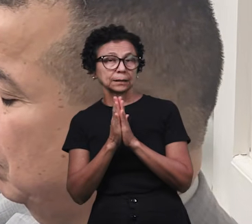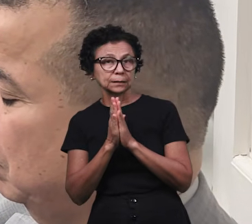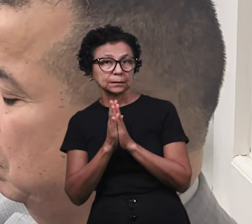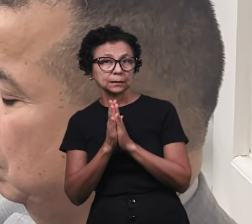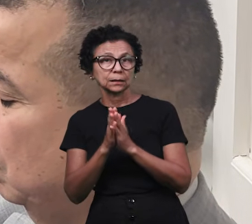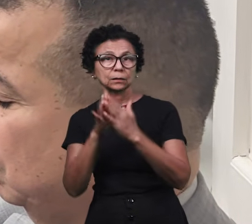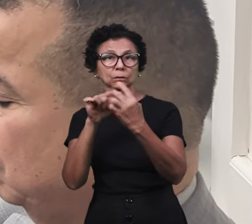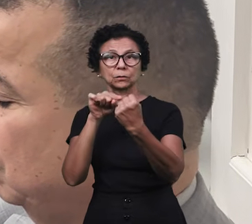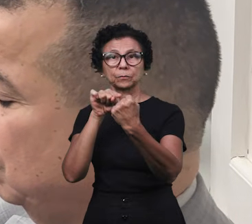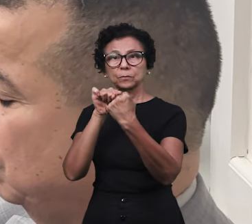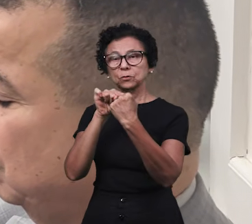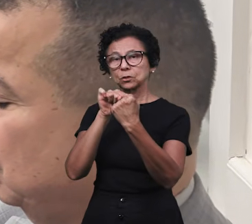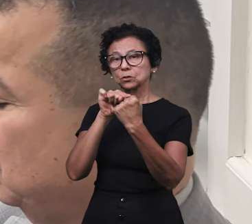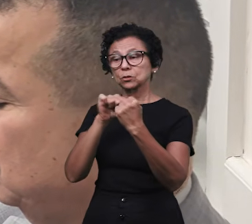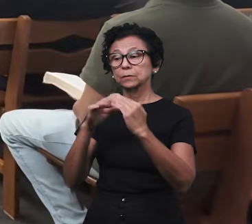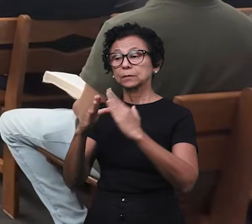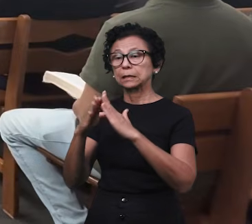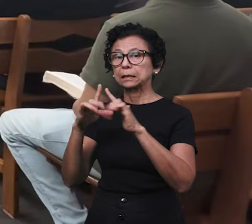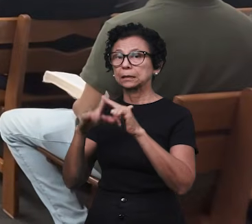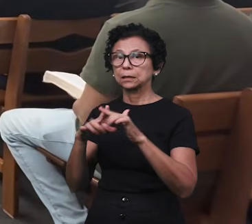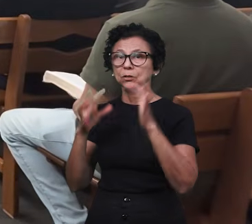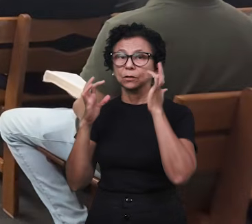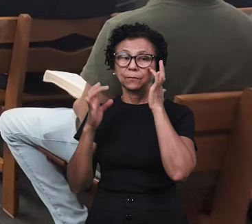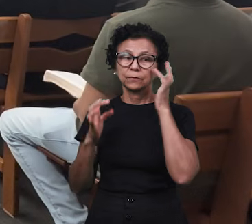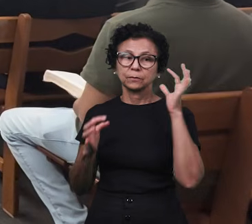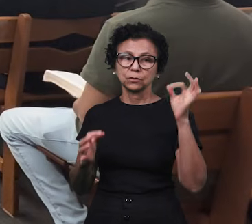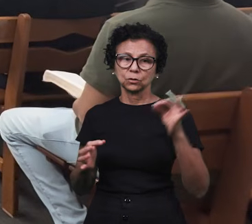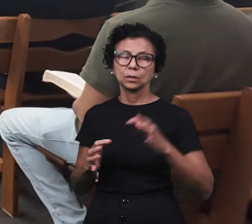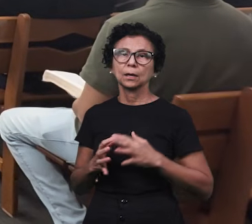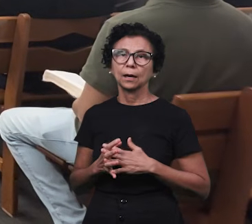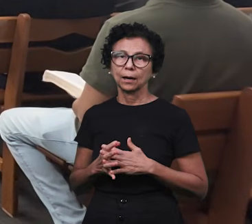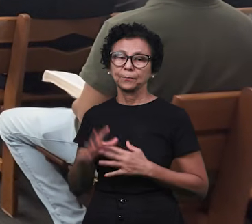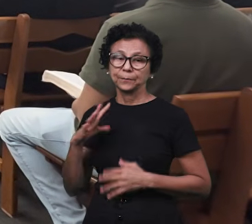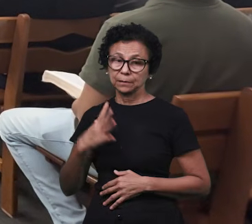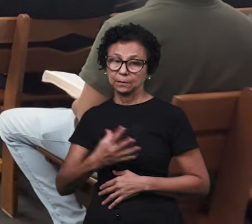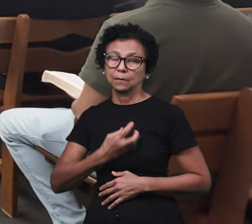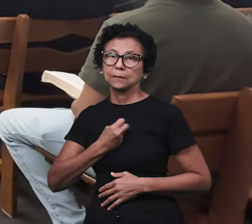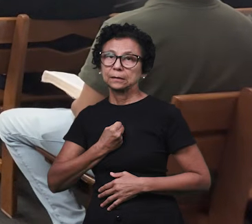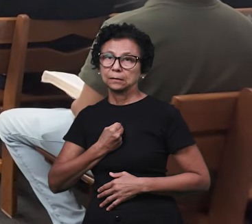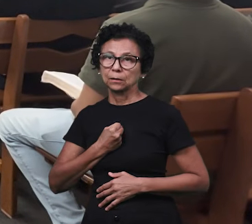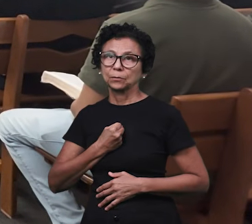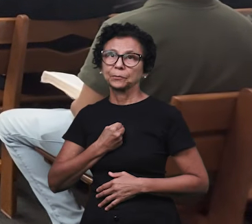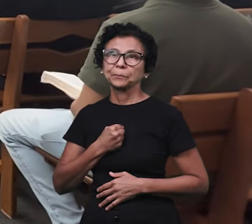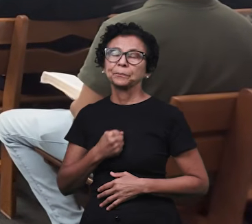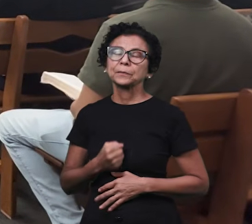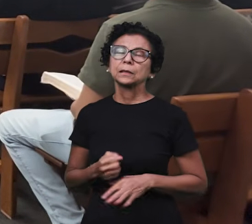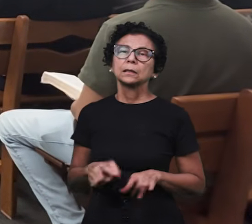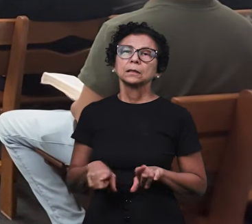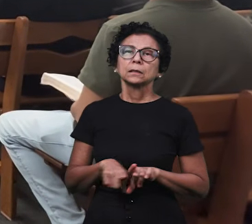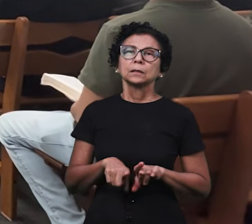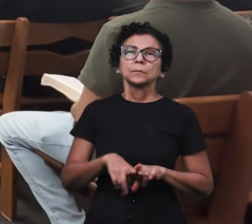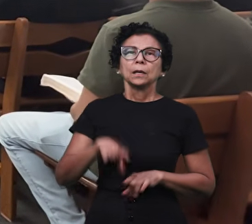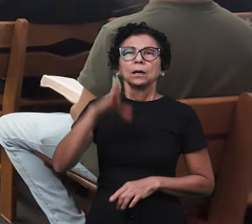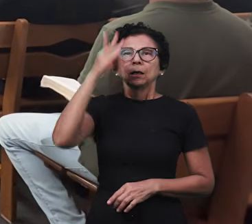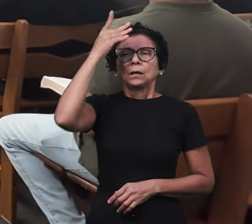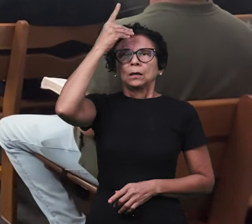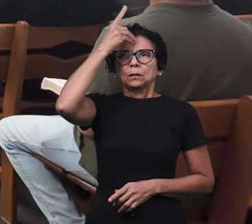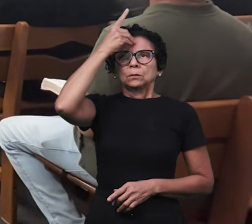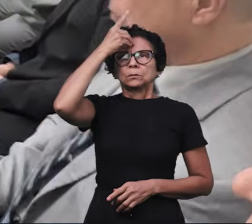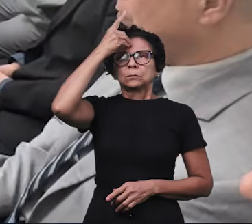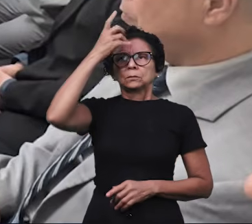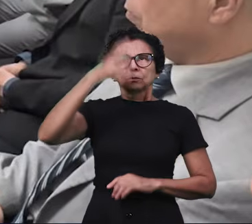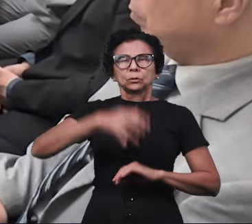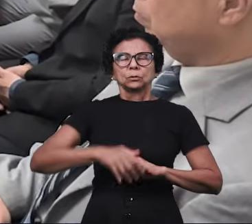grupo de intercessão, com o propósito de levar a igreja à vigilância e à preservação da salvação. Os dons espirituais